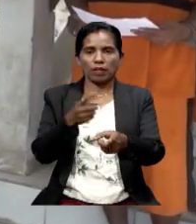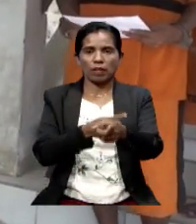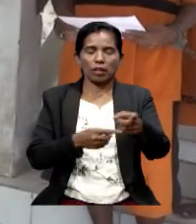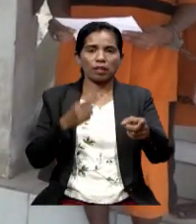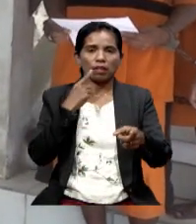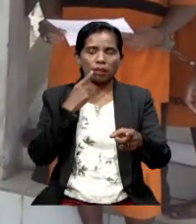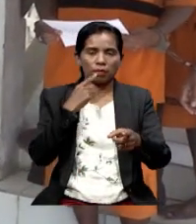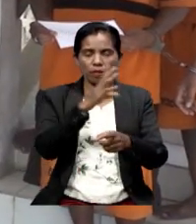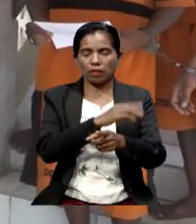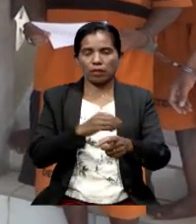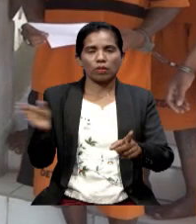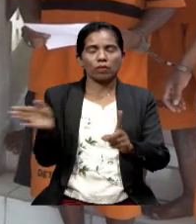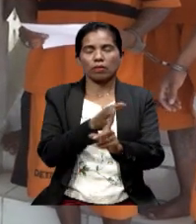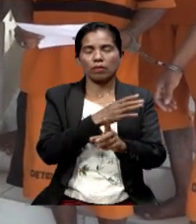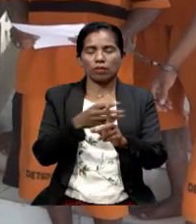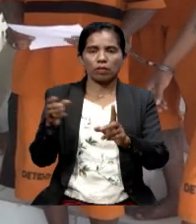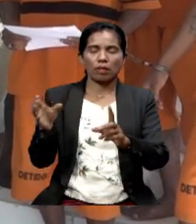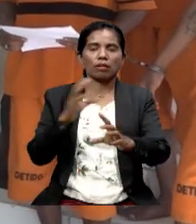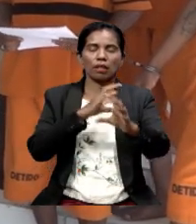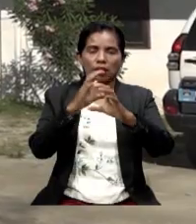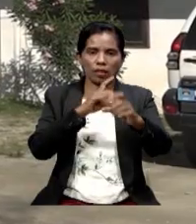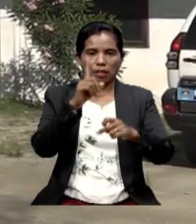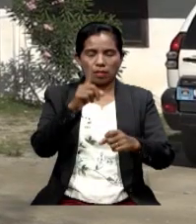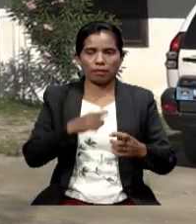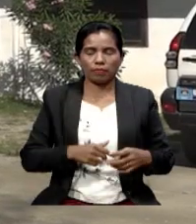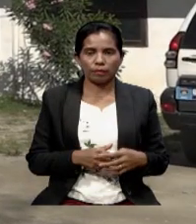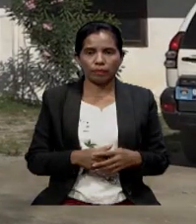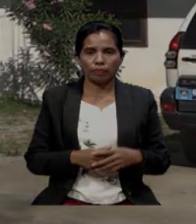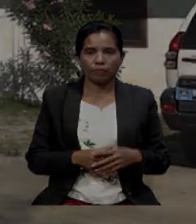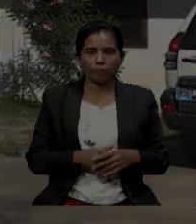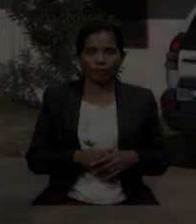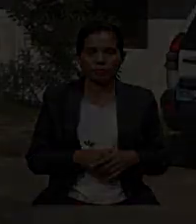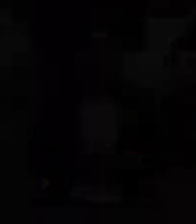ibun no tuda rahun kareta minibus idam. João Carlos Zuvial da Costa, Jemen.